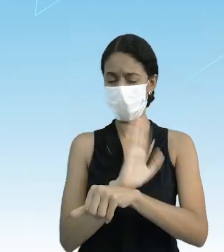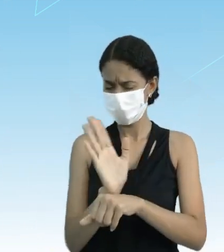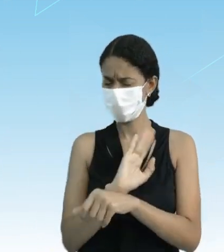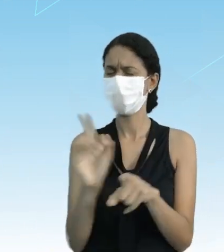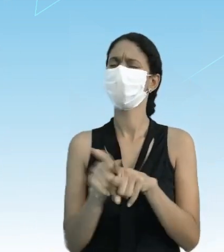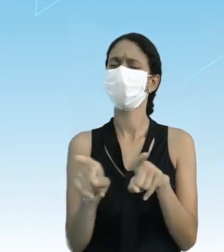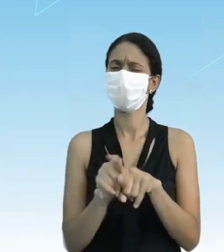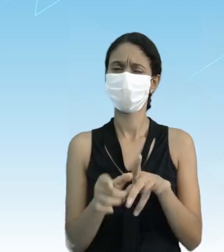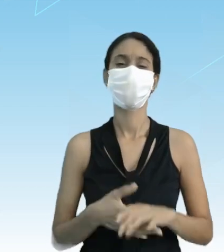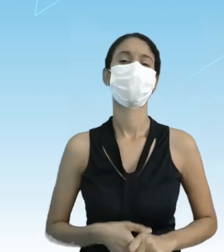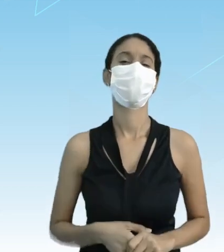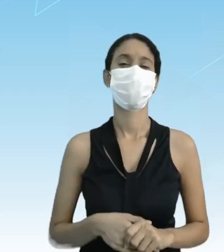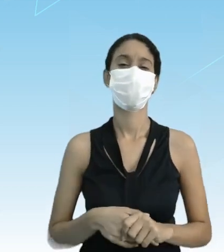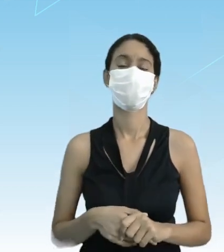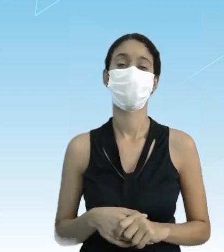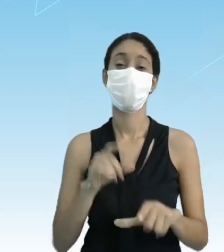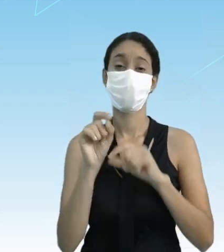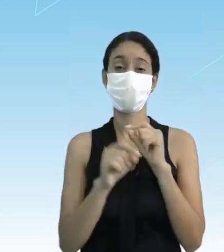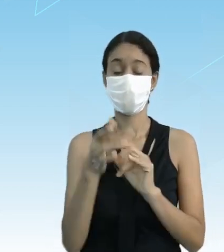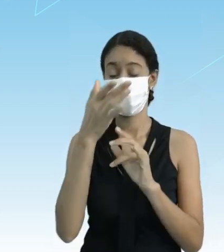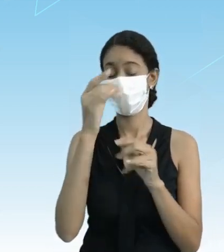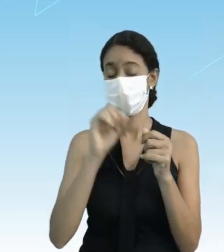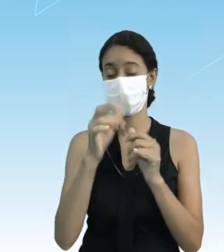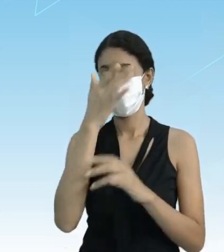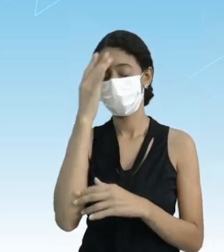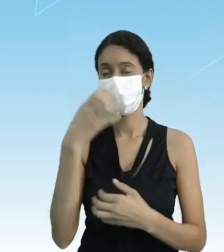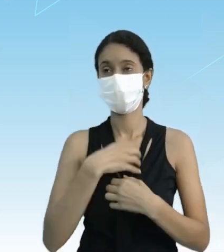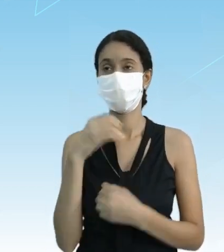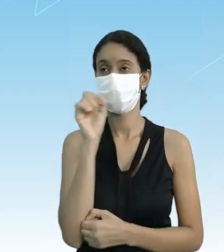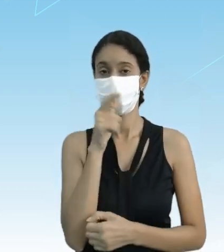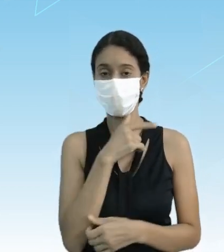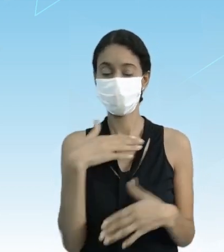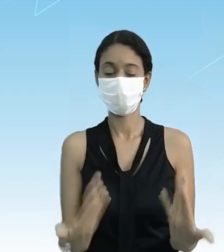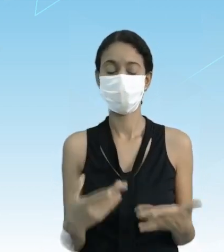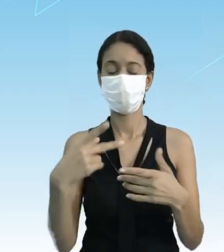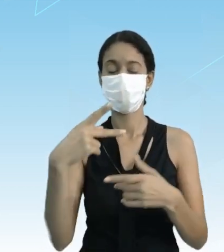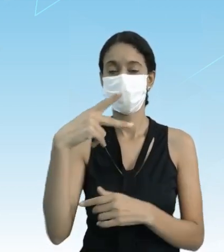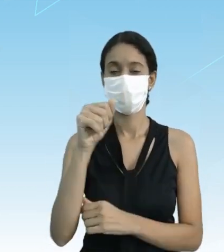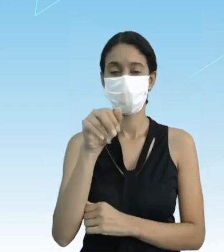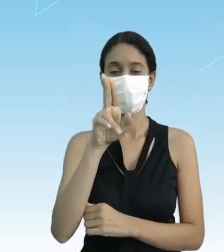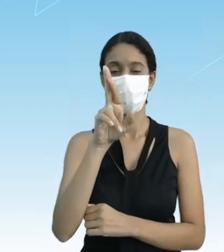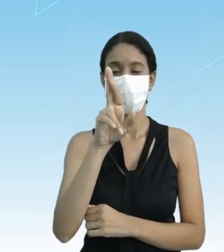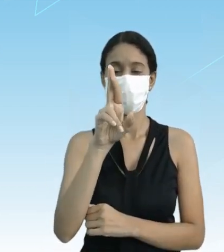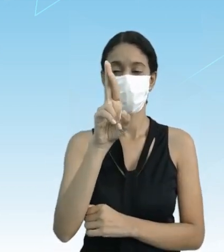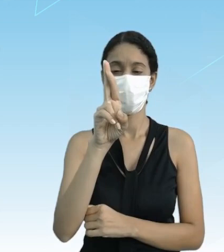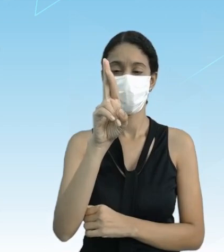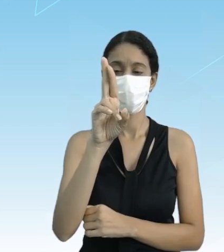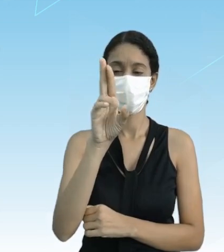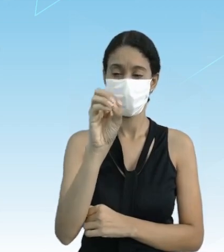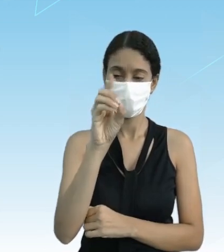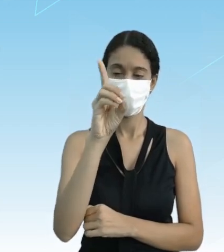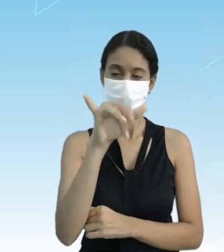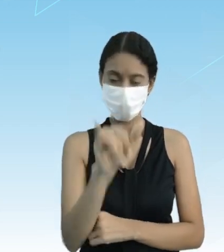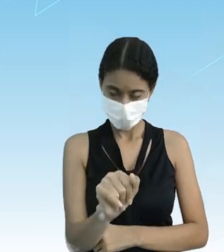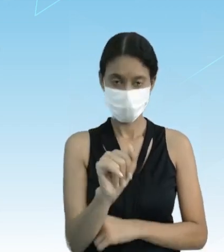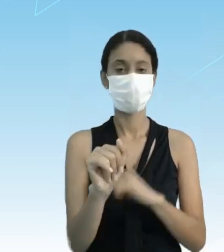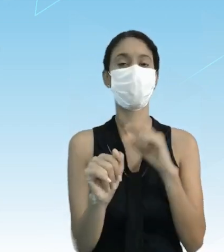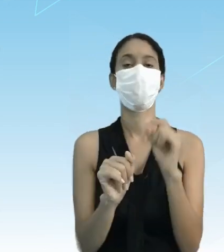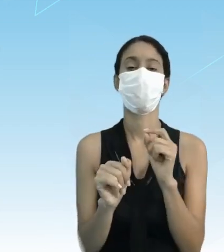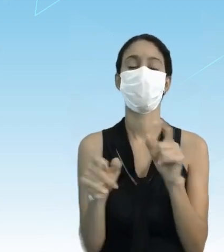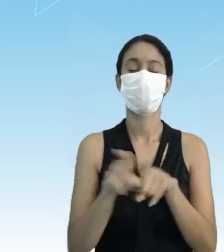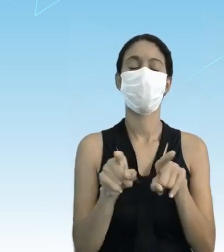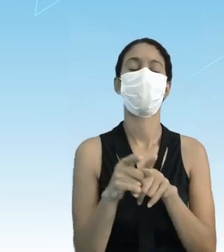que é? Vamos ver agora o que é paródia. Atenção, vamos ver. A paródia, acompanhe, é uma forma de contestar ou